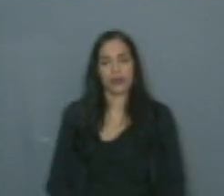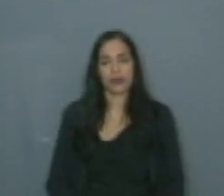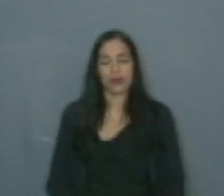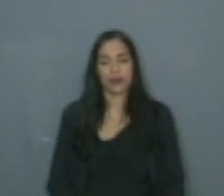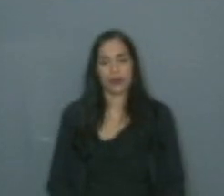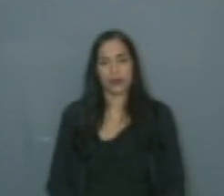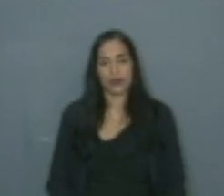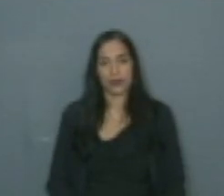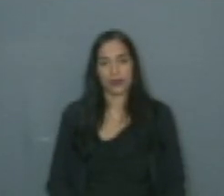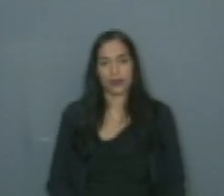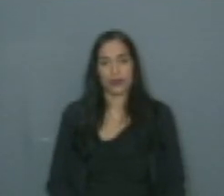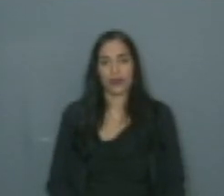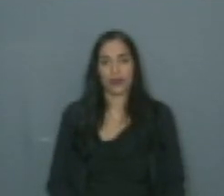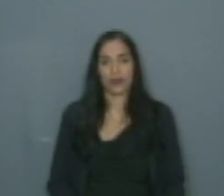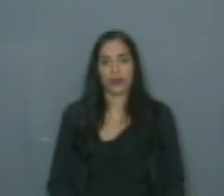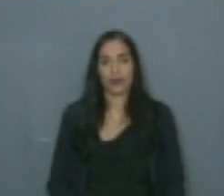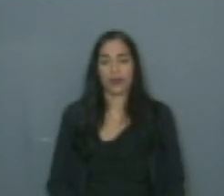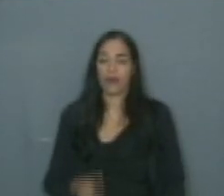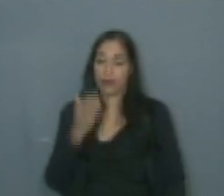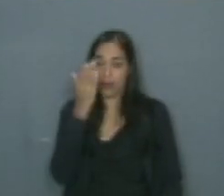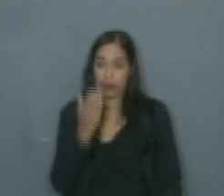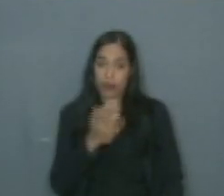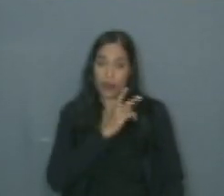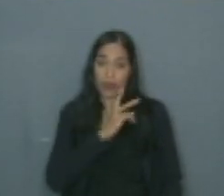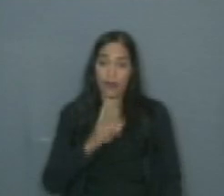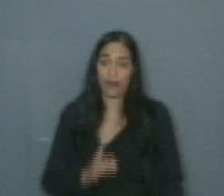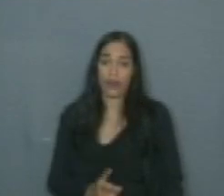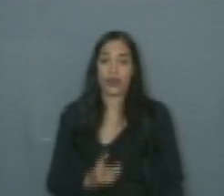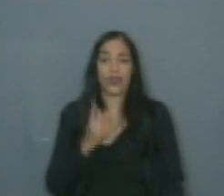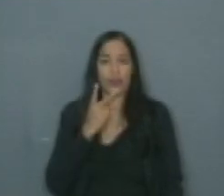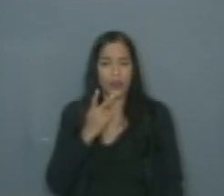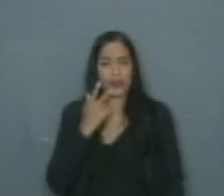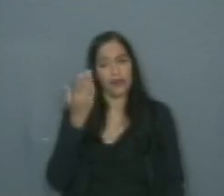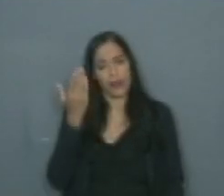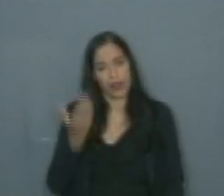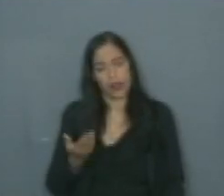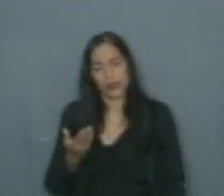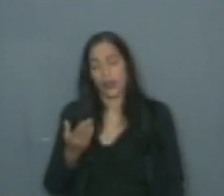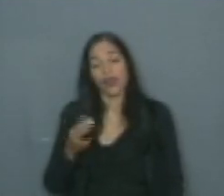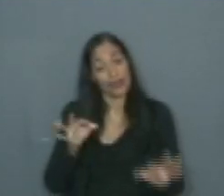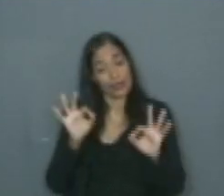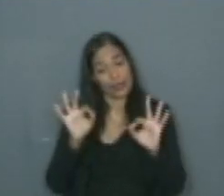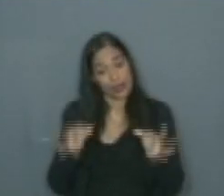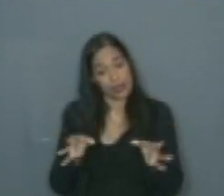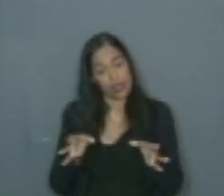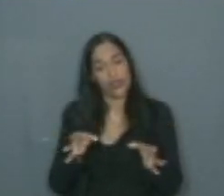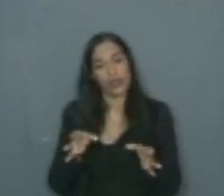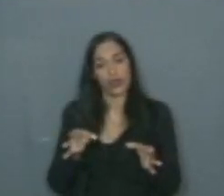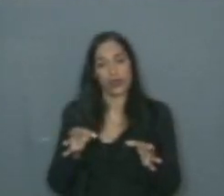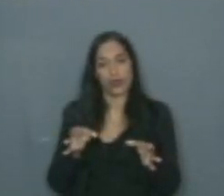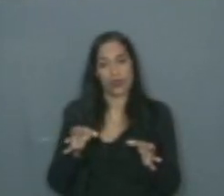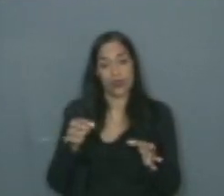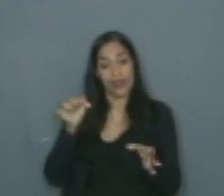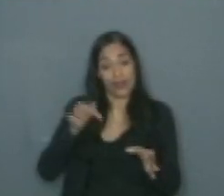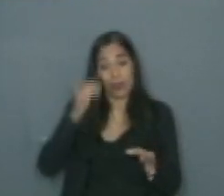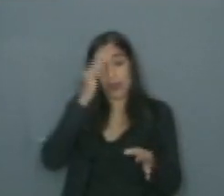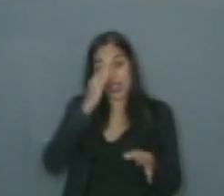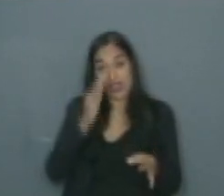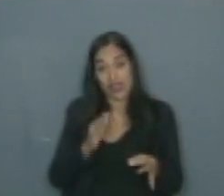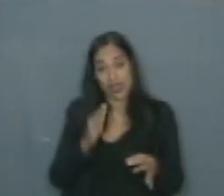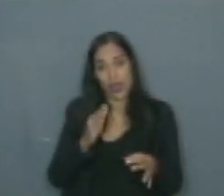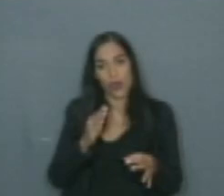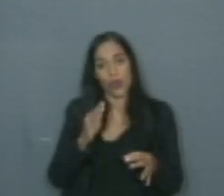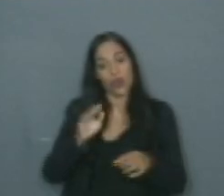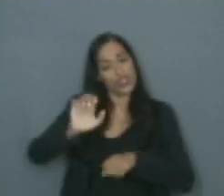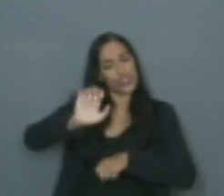O que eu acho que não é tranquilo é o que o senhor vereador abordou aí, e está certo. É que quando se fala em laicidade no Brasil, no